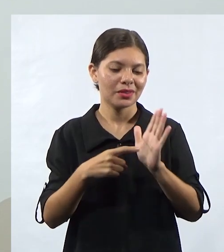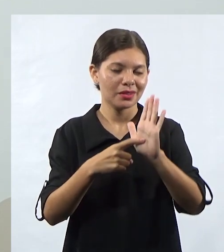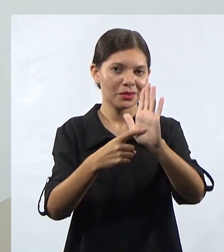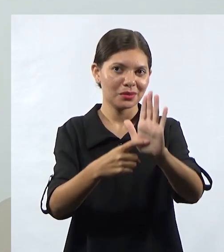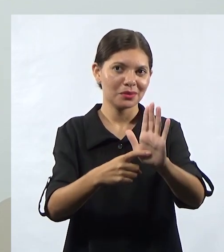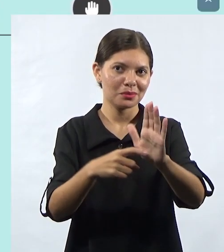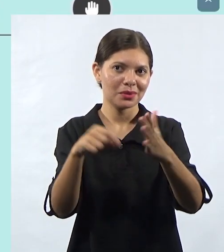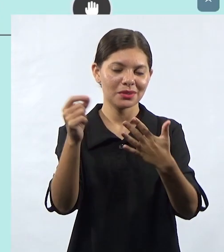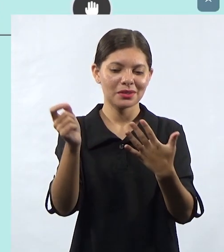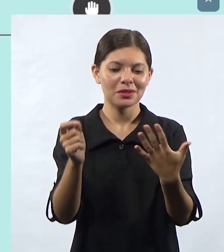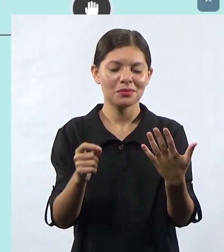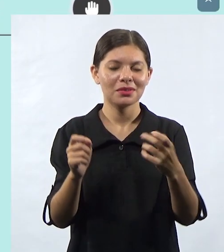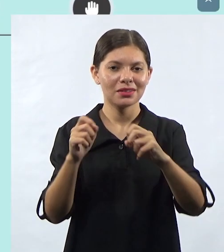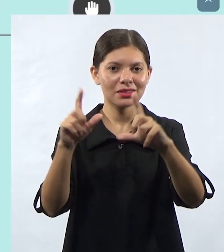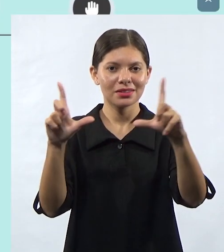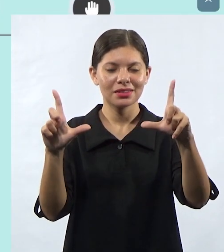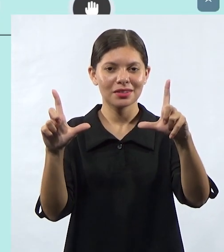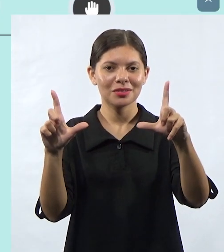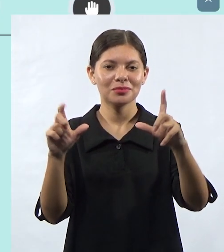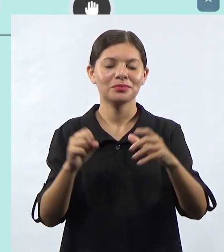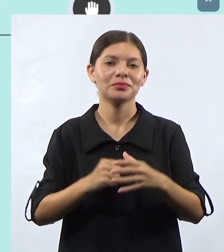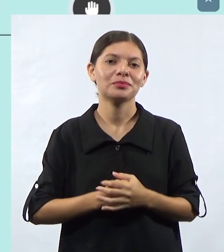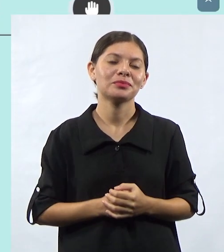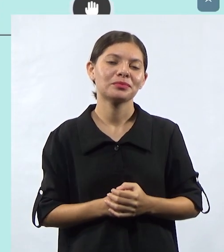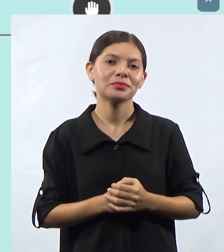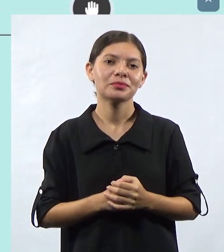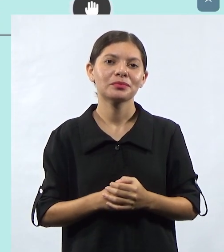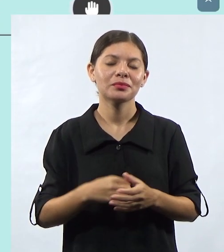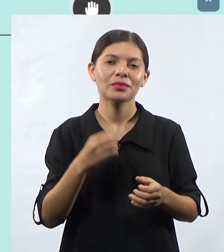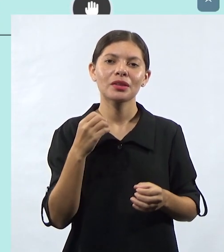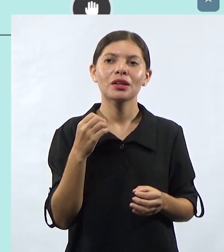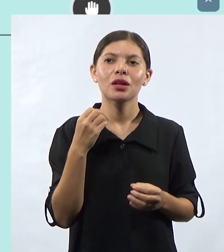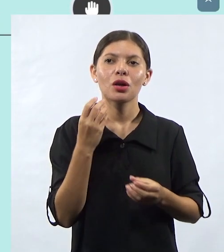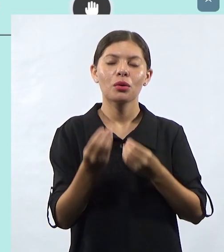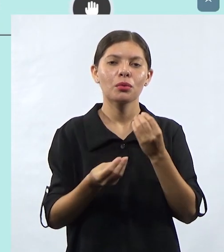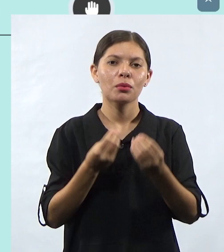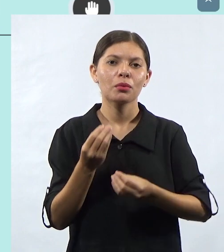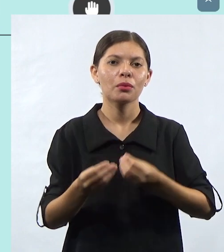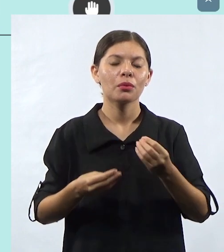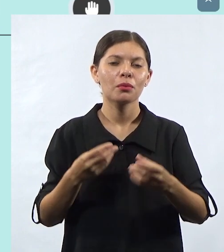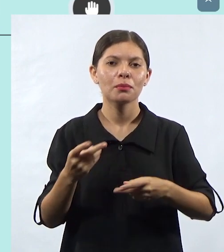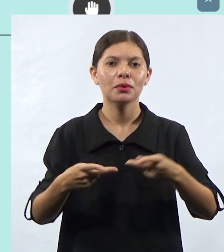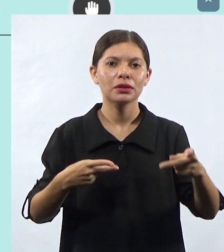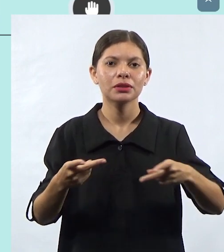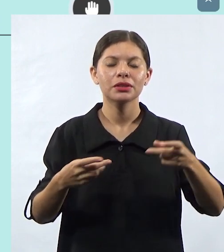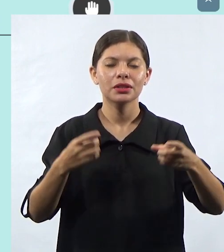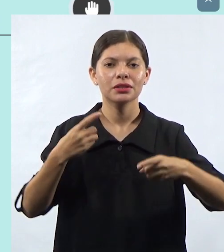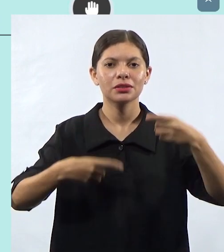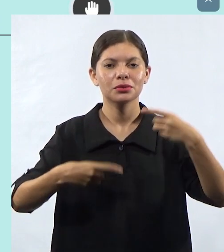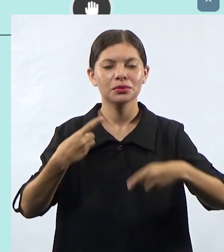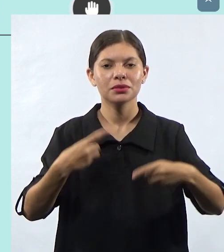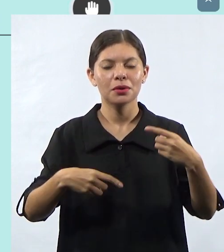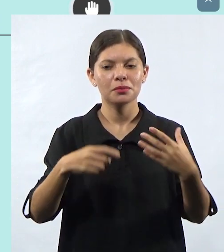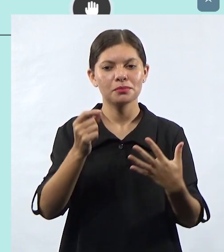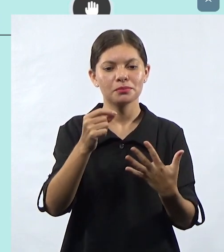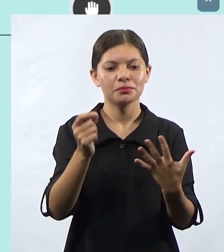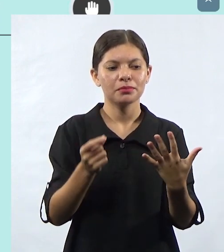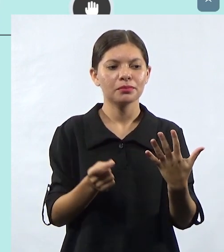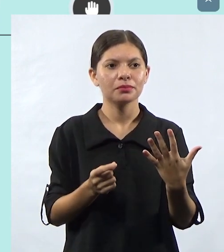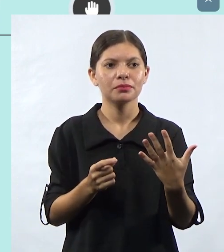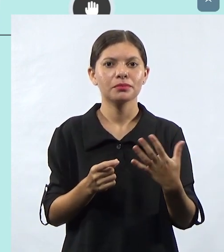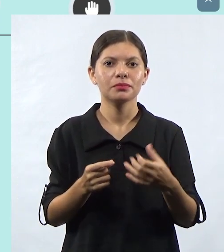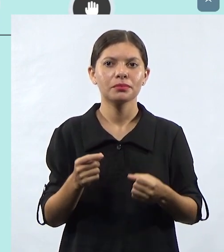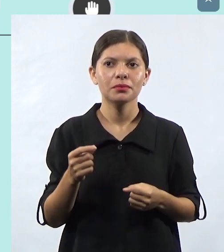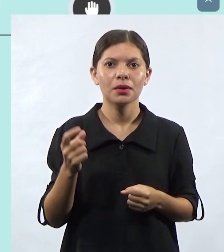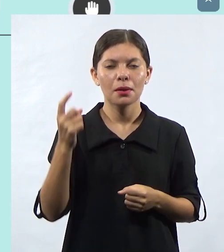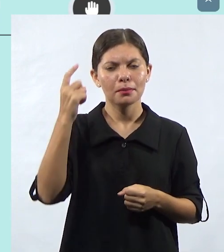elementos na nossa tela interativa. Bom, então como planejar a discussão? Existem vários elementos. Primeiro, a gente tem que pensar